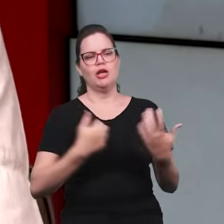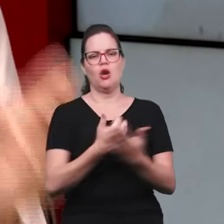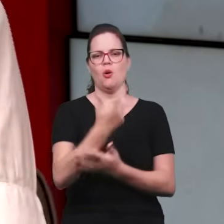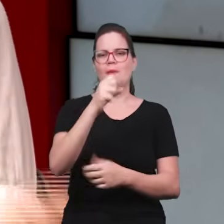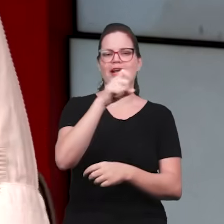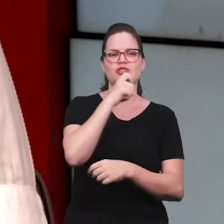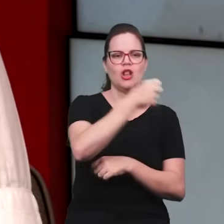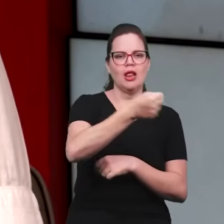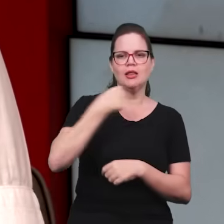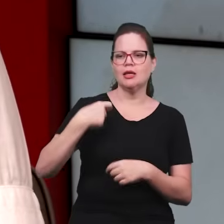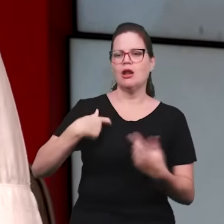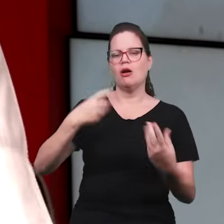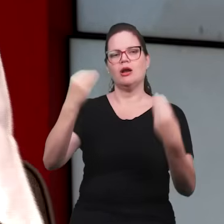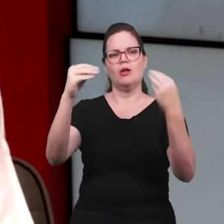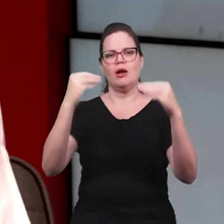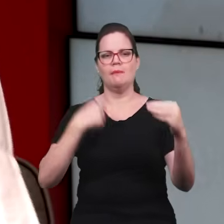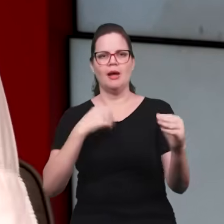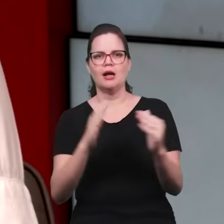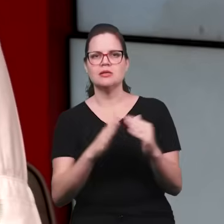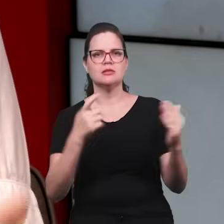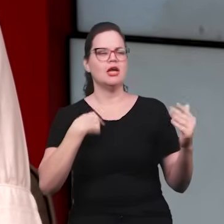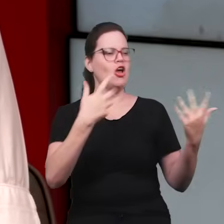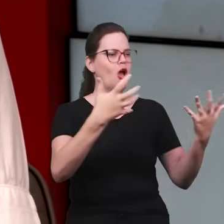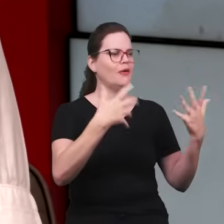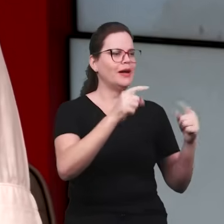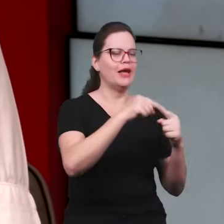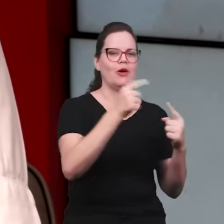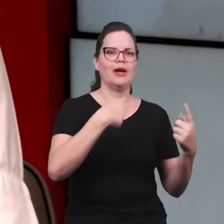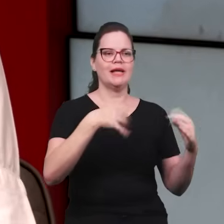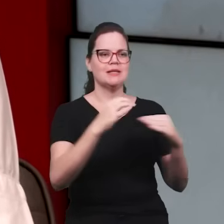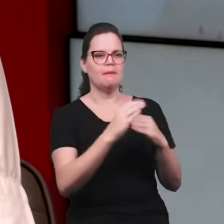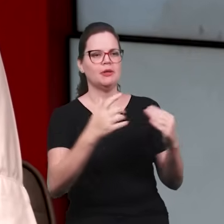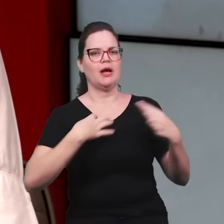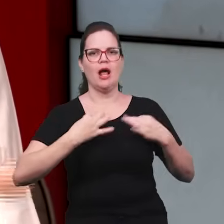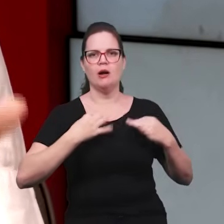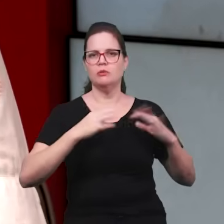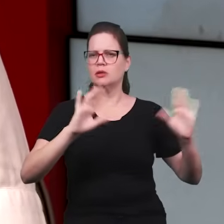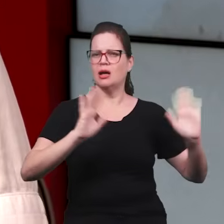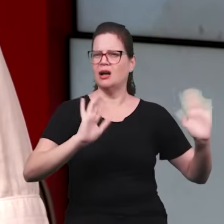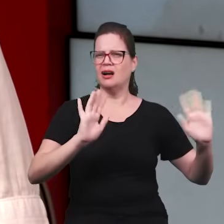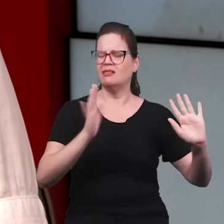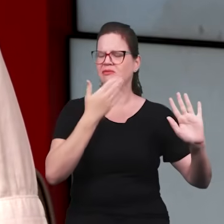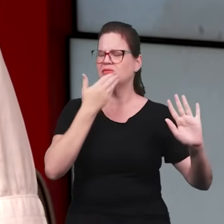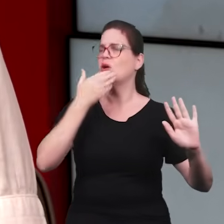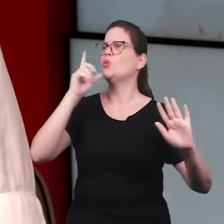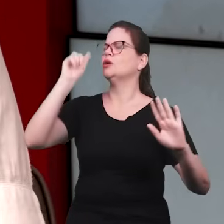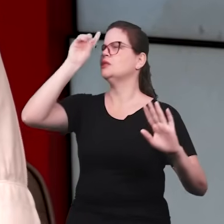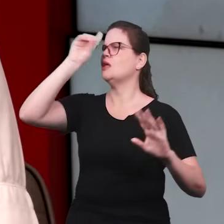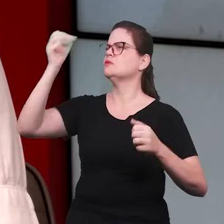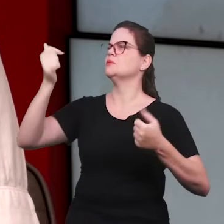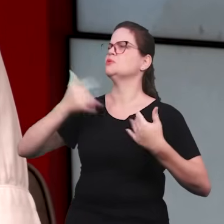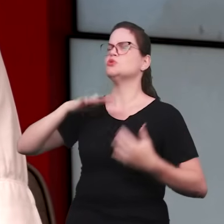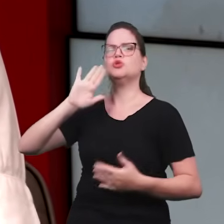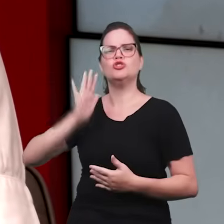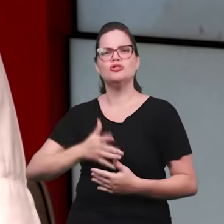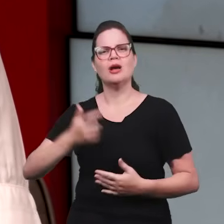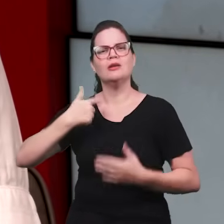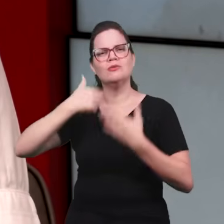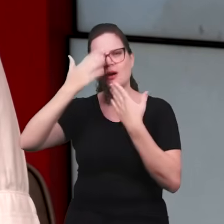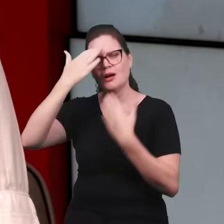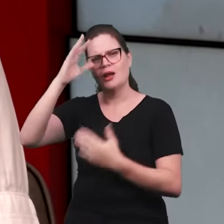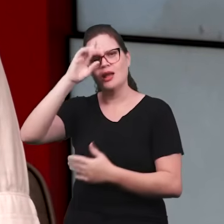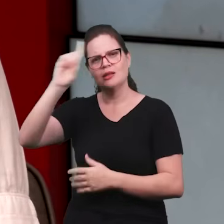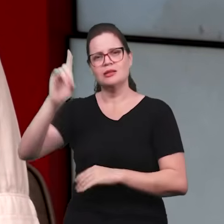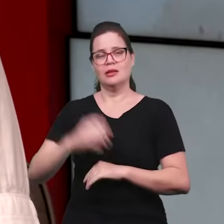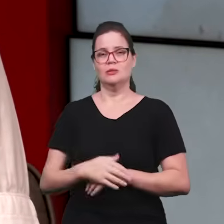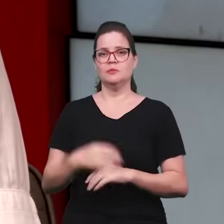eu queria decorar minha casa assim, eu queria essa roupa, eu queria esse sapato. Mas vamos olhar para aquilo que Deus já nos deu. Vamos ser gratos por aquilo que Ele já